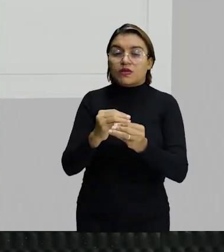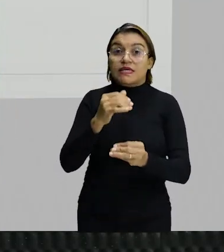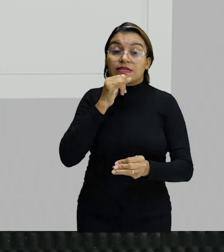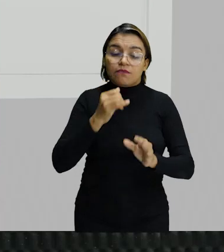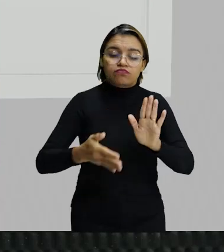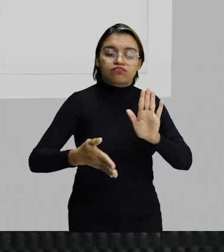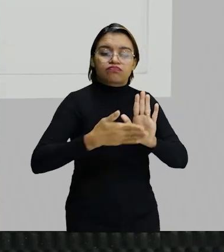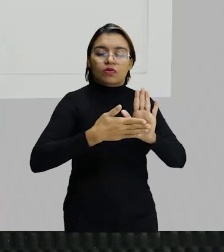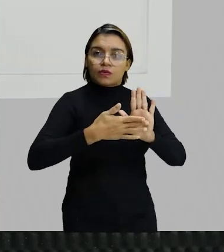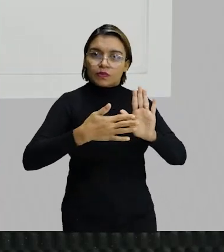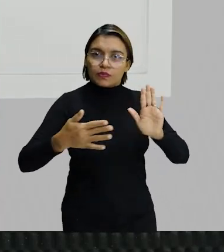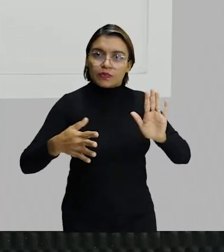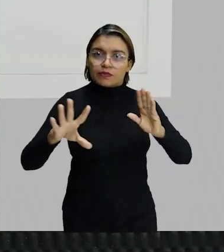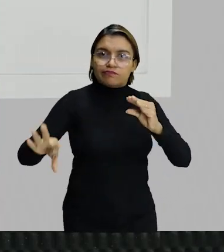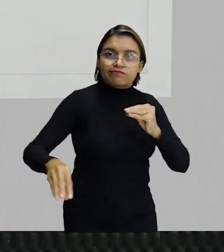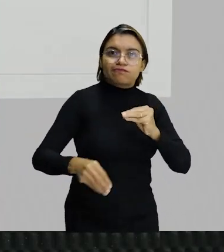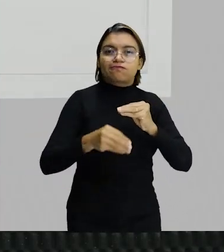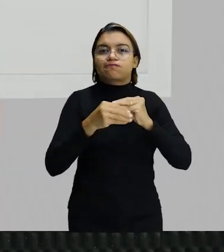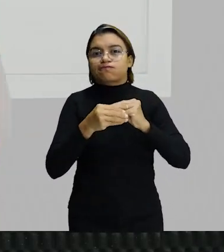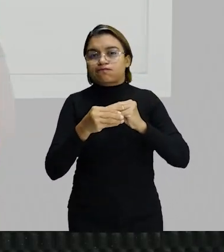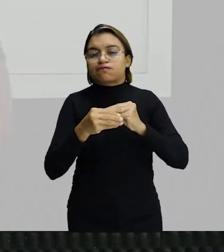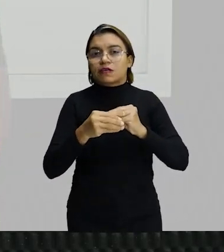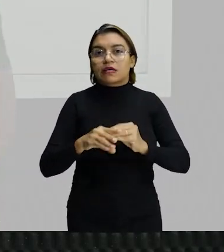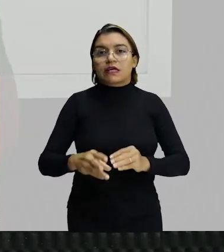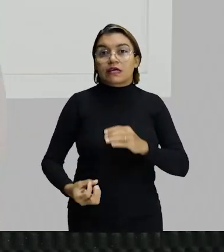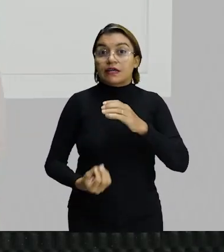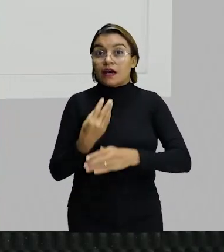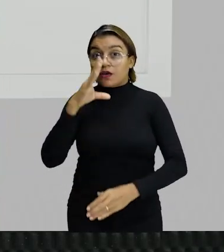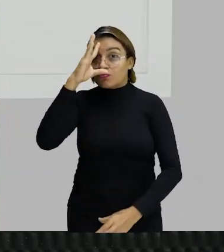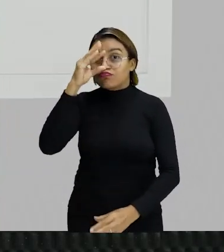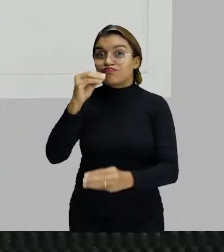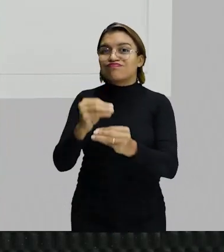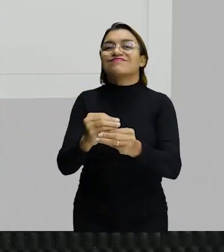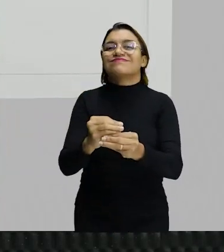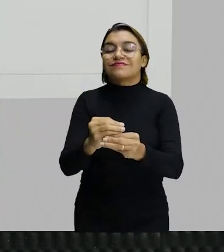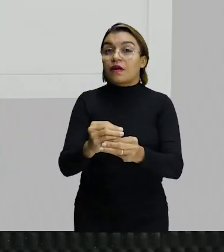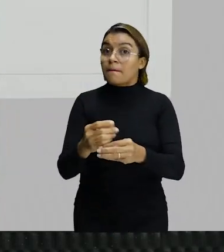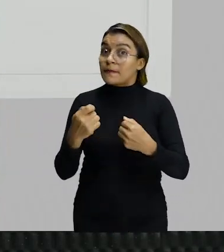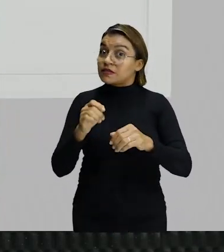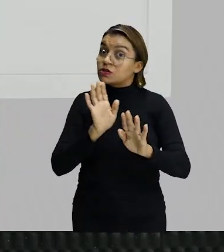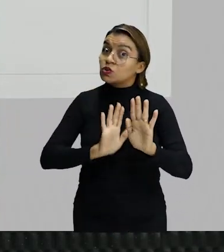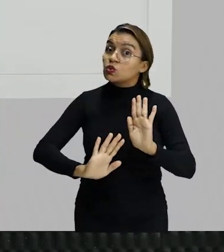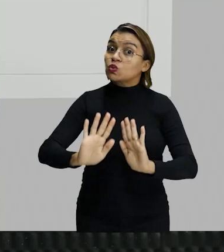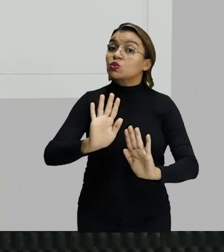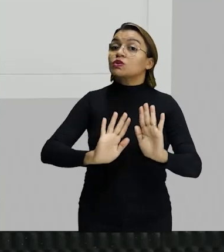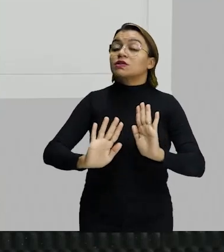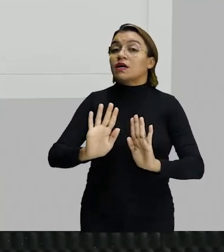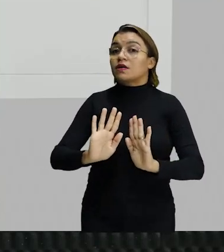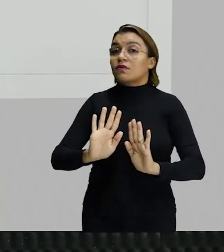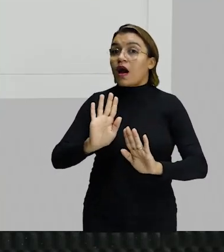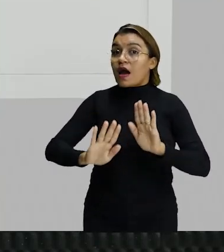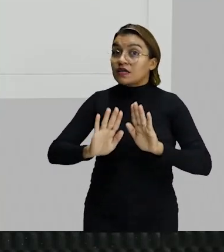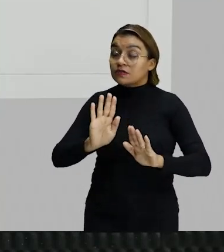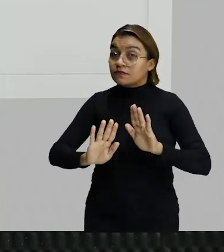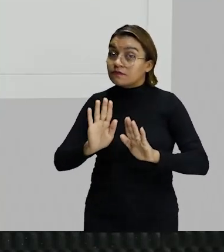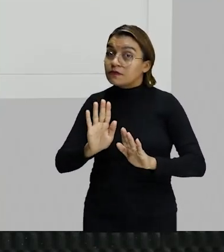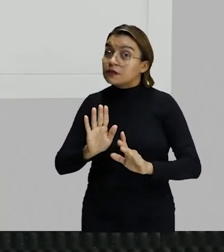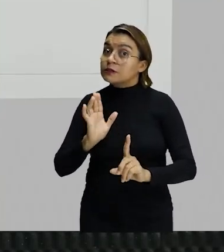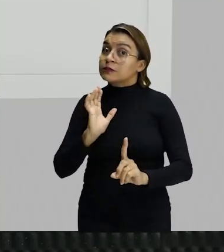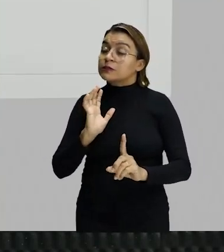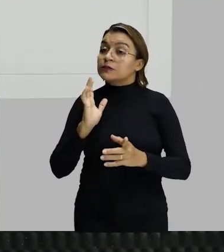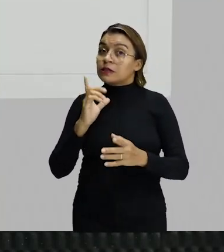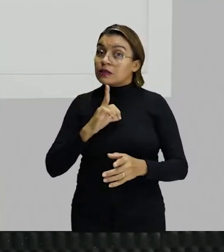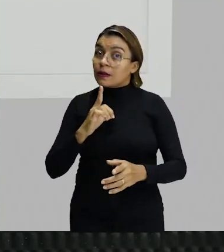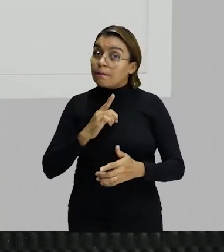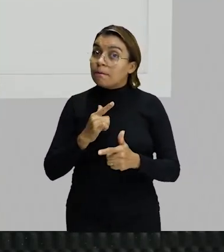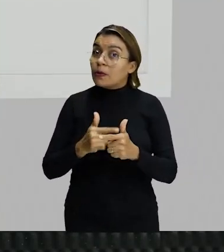proposições, somando e gerando conclusões. E aí nós temos que ter muito cuidado. É justamente aqui que mora o problema, que nós temos